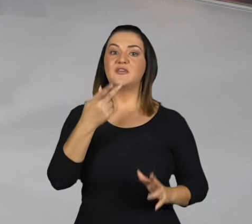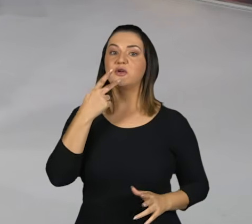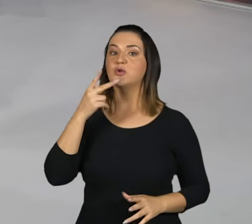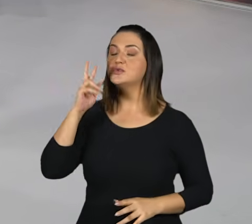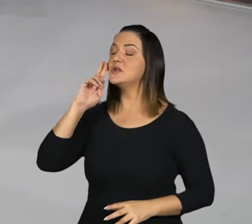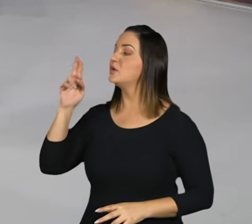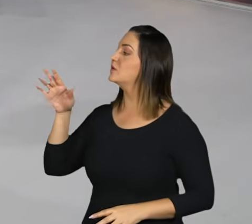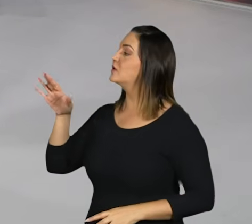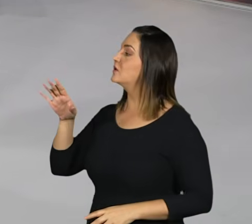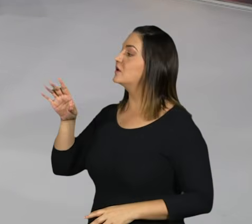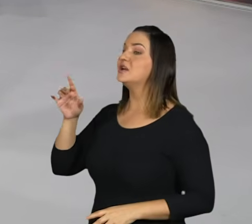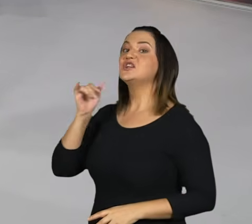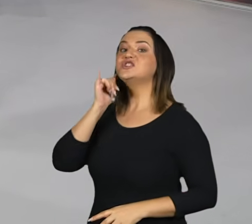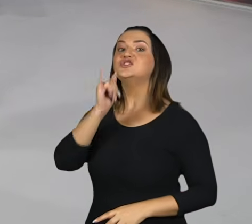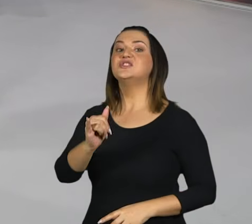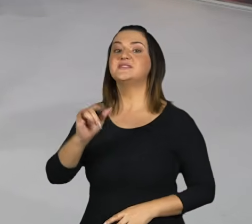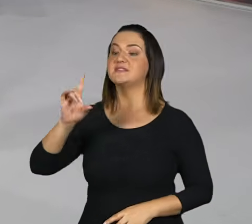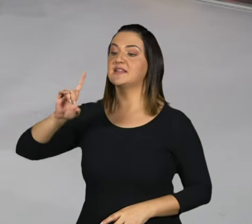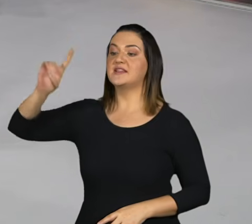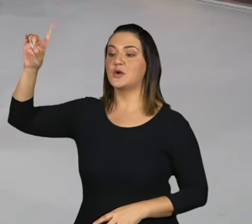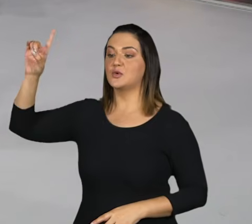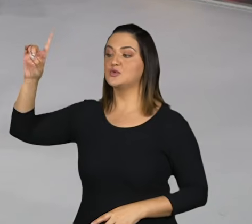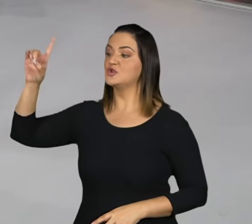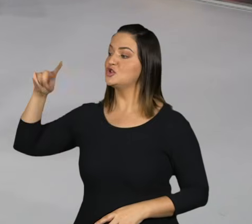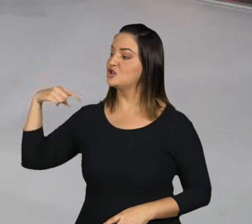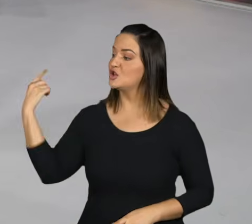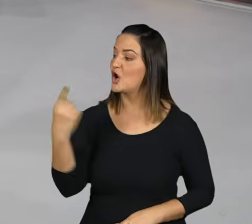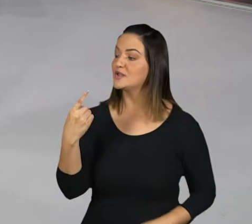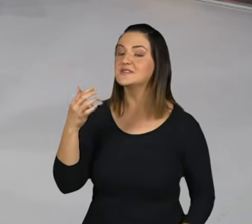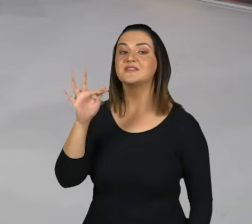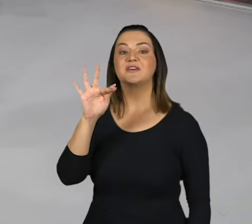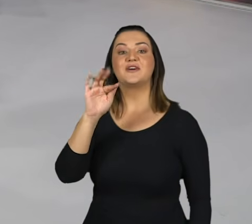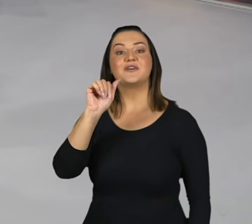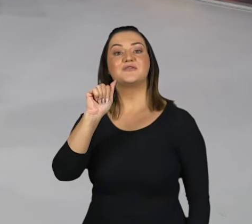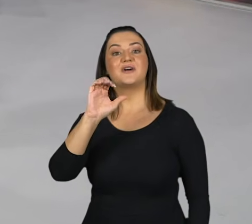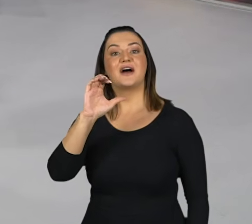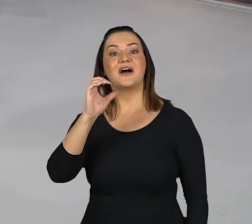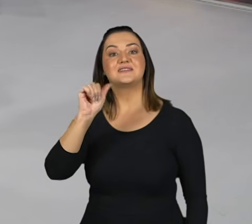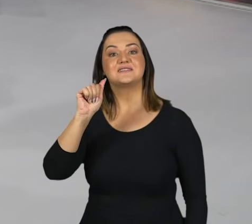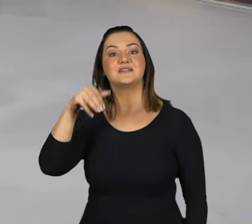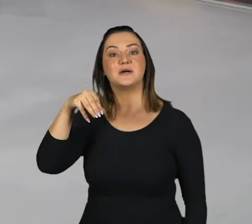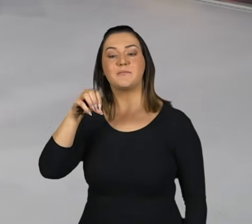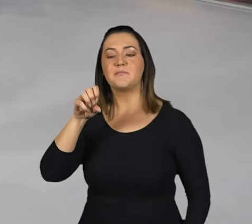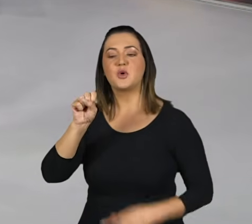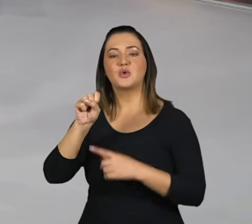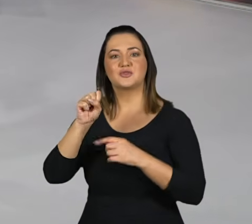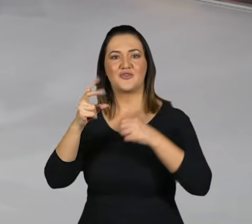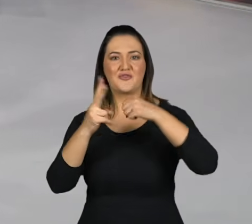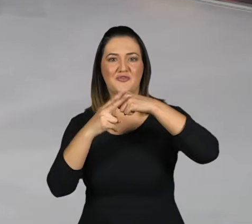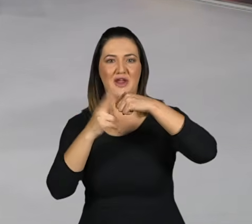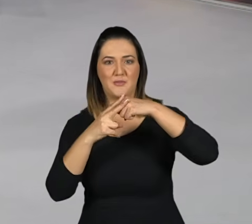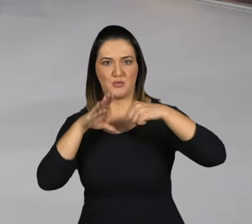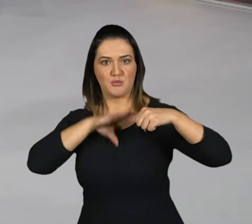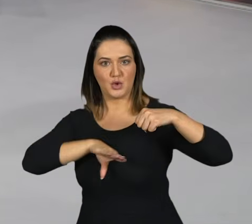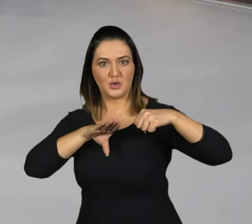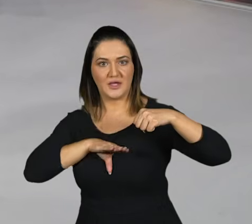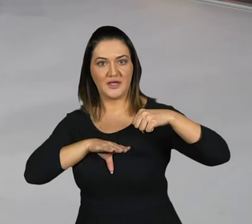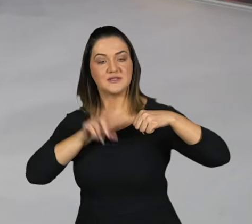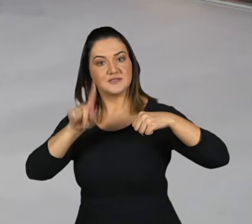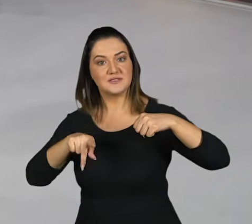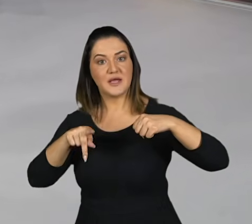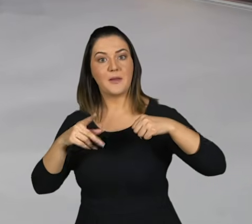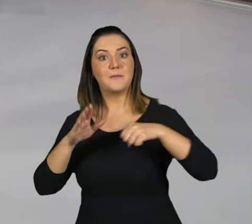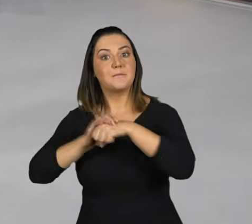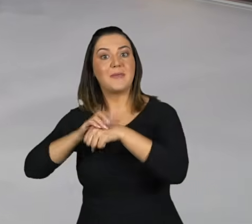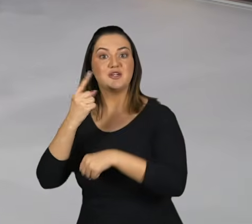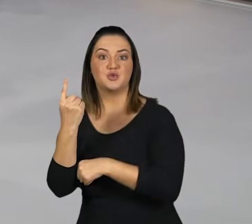Deus, façamos o homem conforme a nossa imagem e a nossa semelhança. Quando ele fala